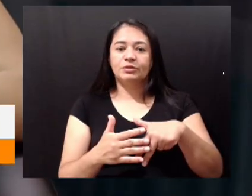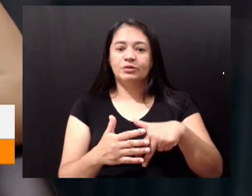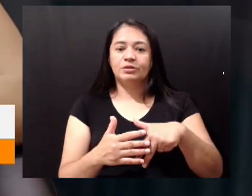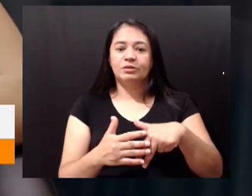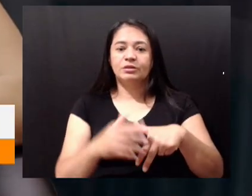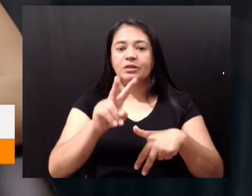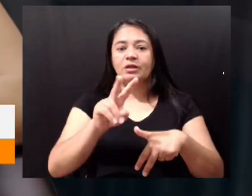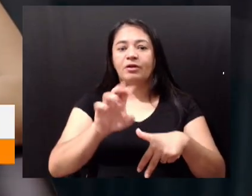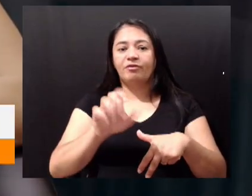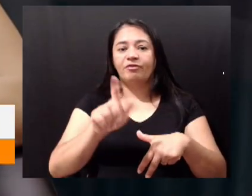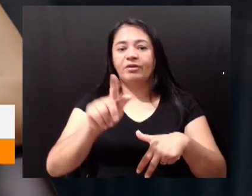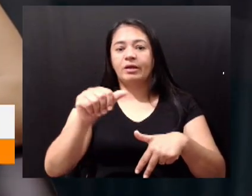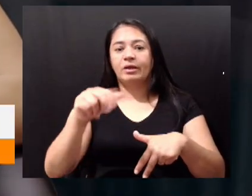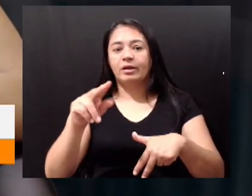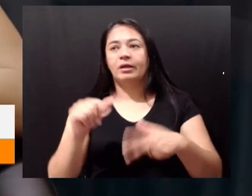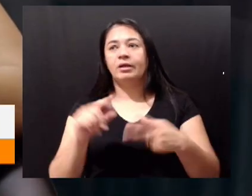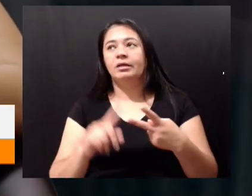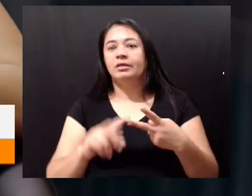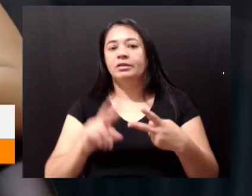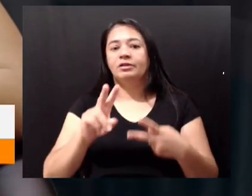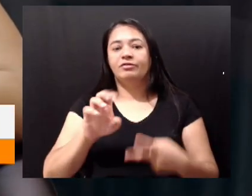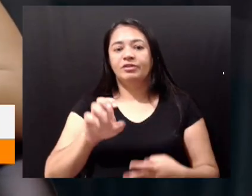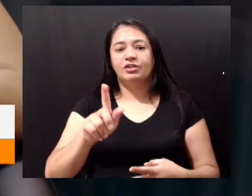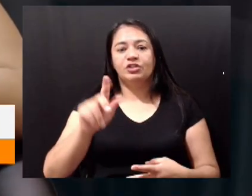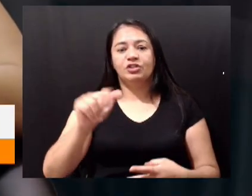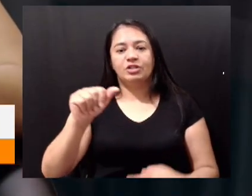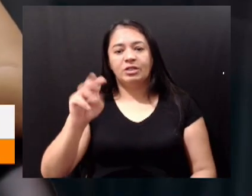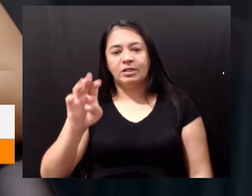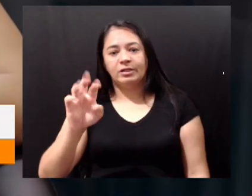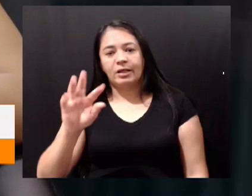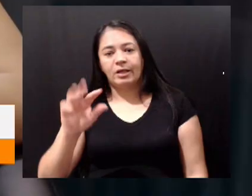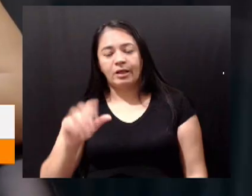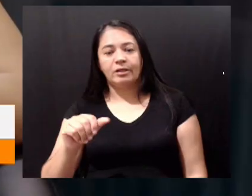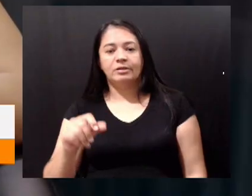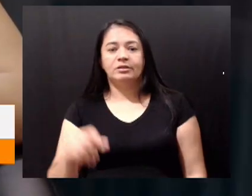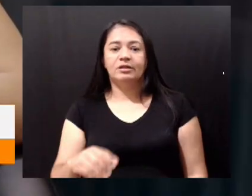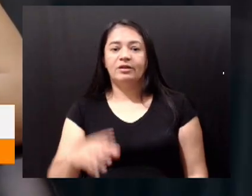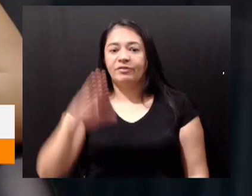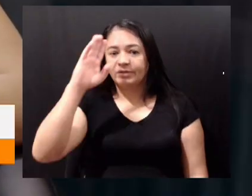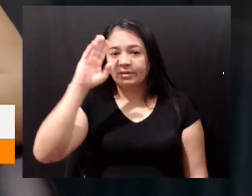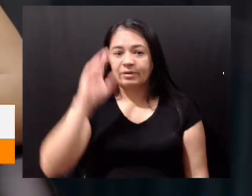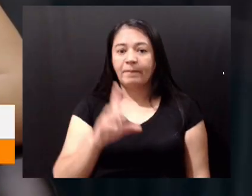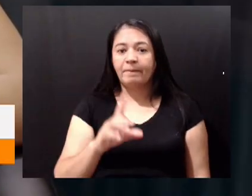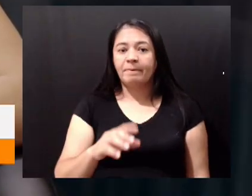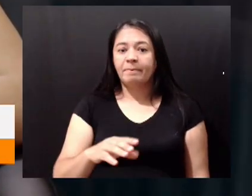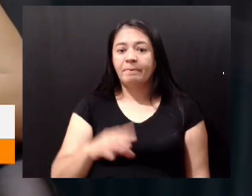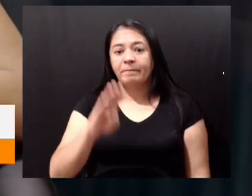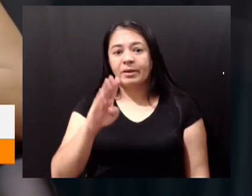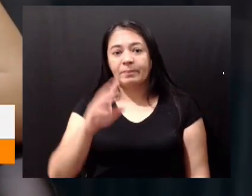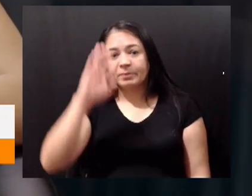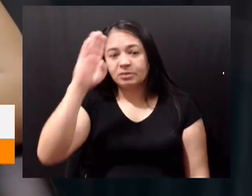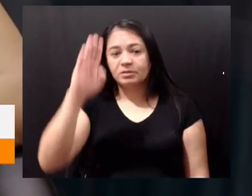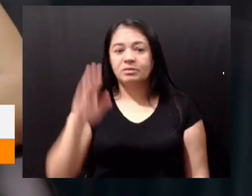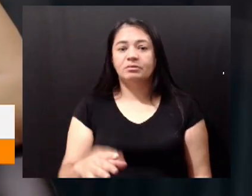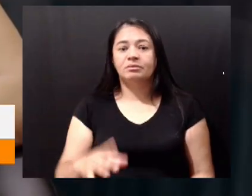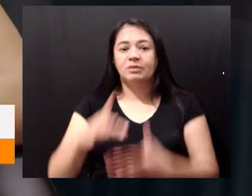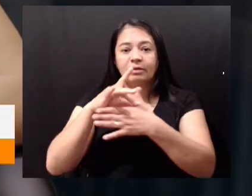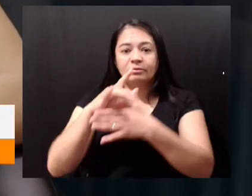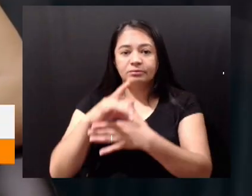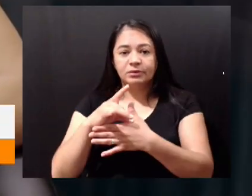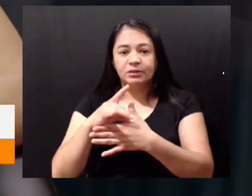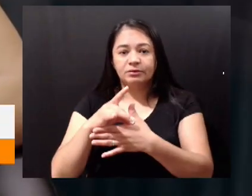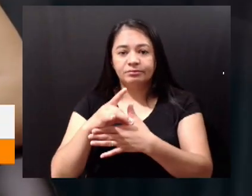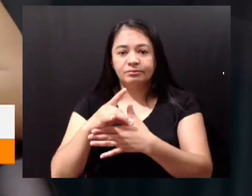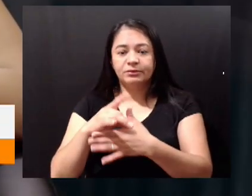não ingerem essa vitamina B, que ela se concentra principalmente em proteína animal, né, que é a Uhum. cobalamina. Então, isso sim